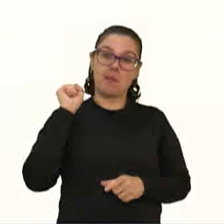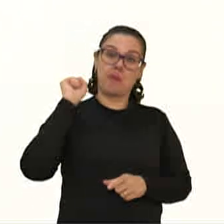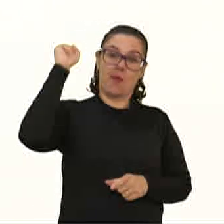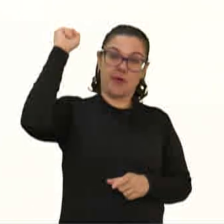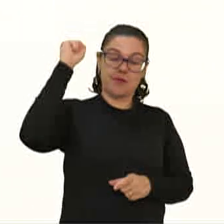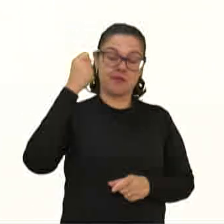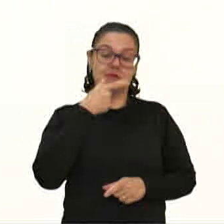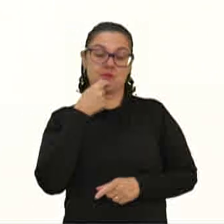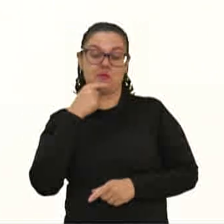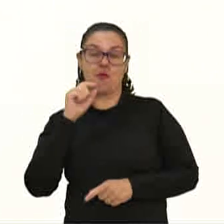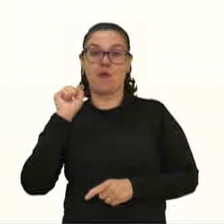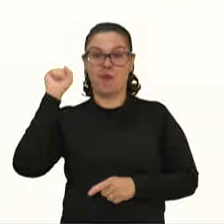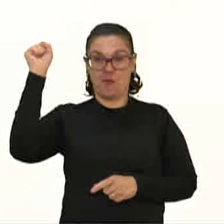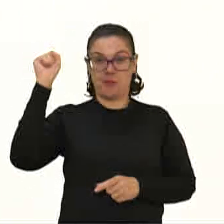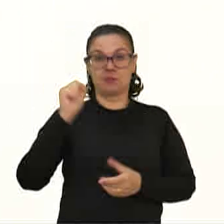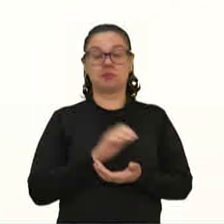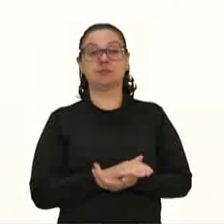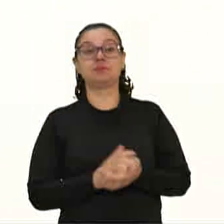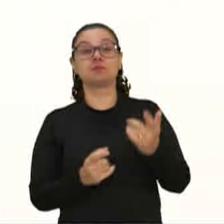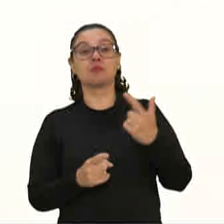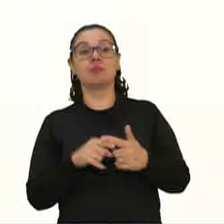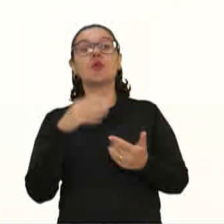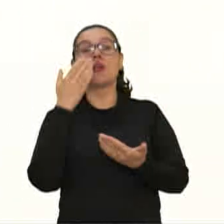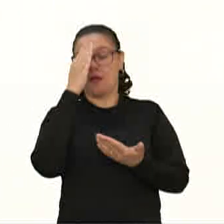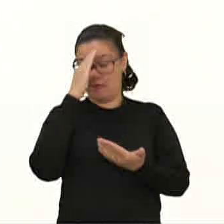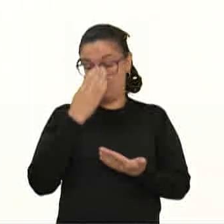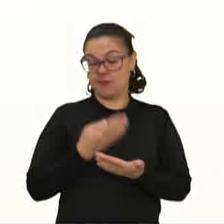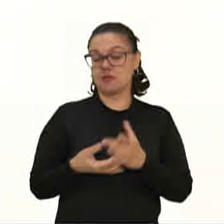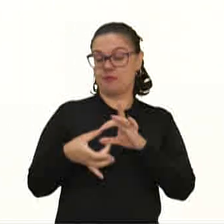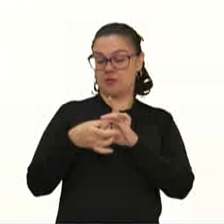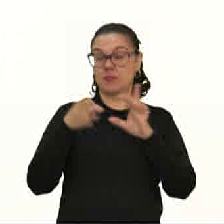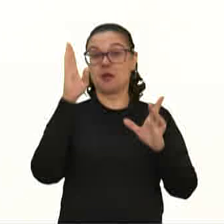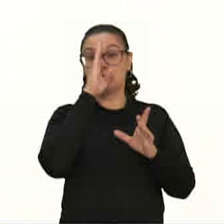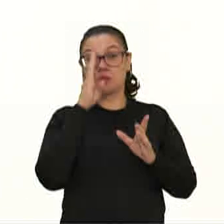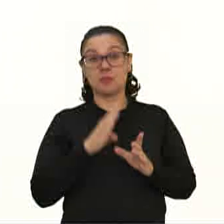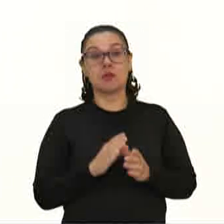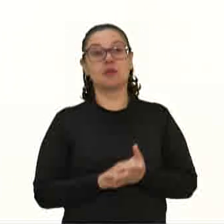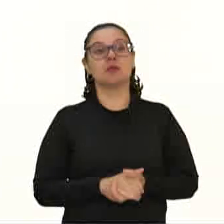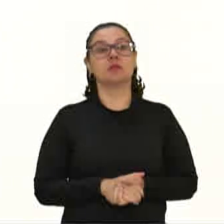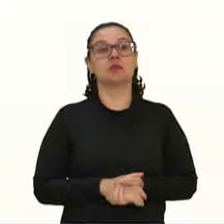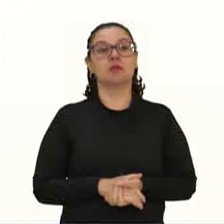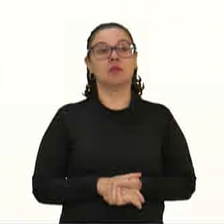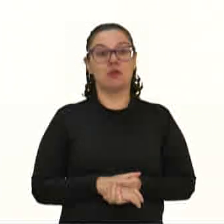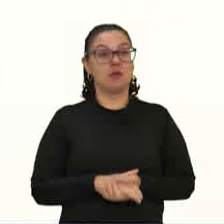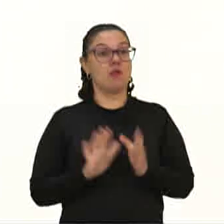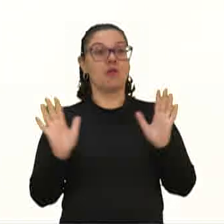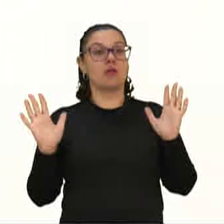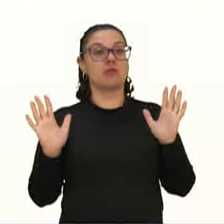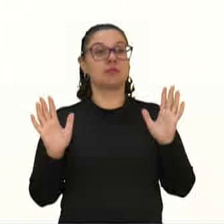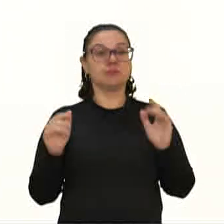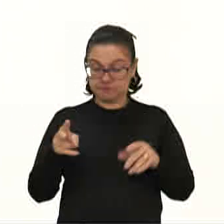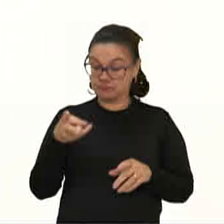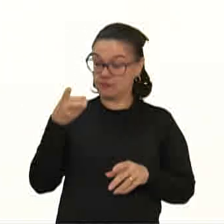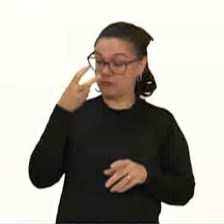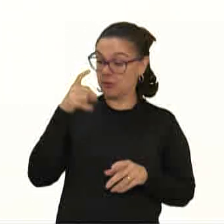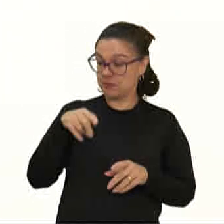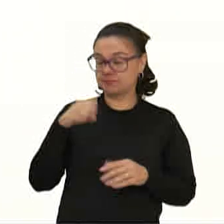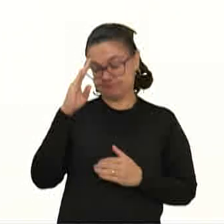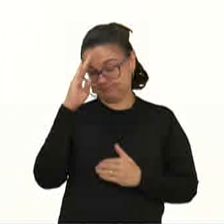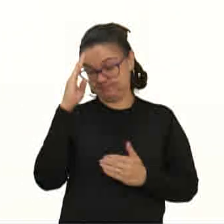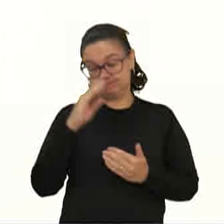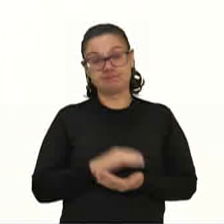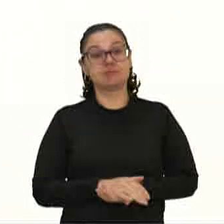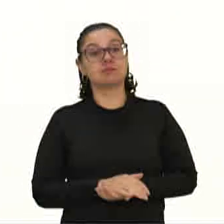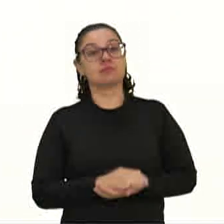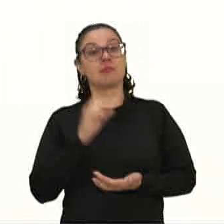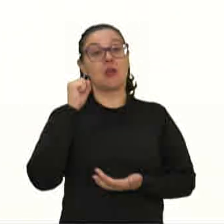condenaram à morte por este acreditar na independência do Brasil. Ela veio, finalmente, né?